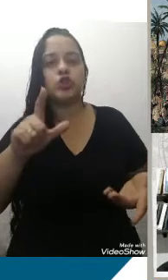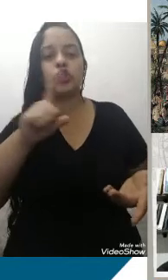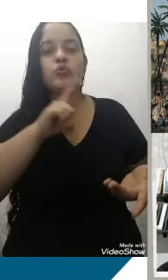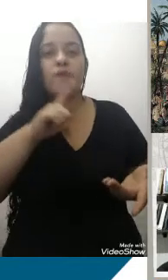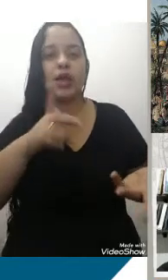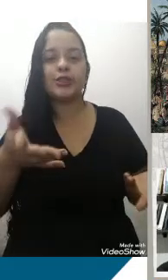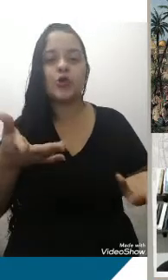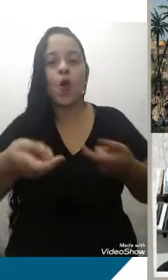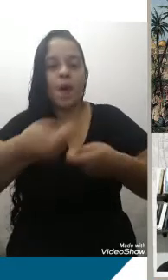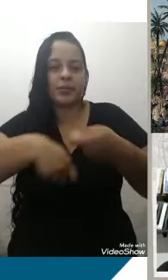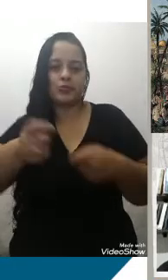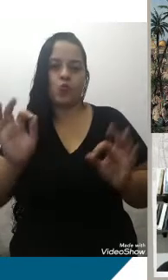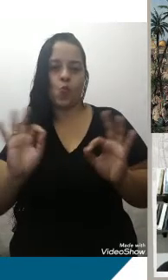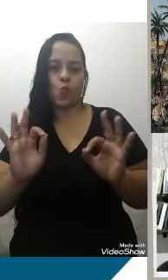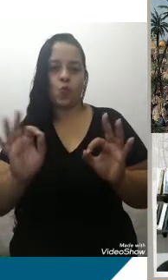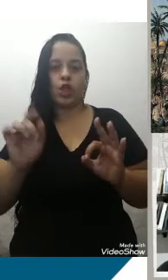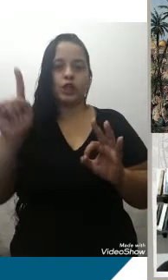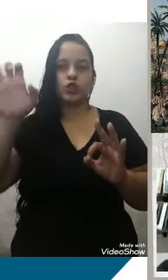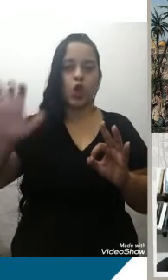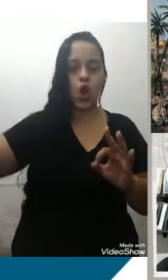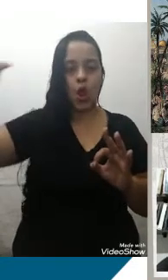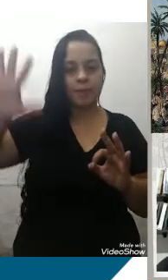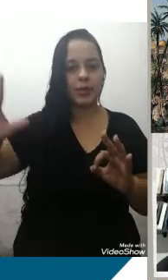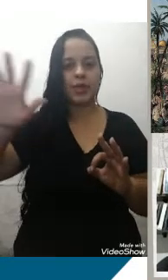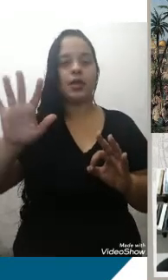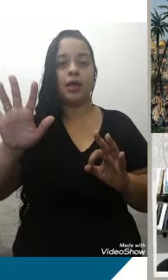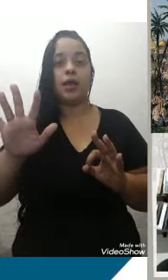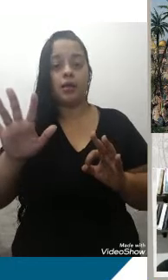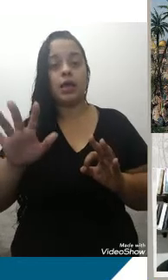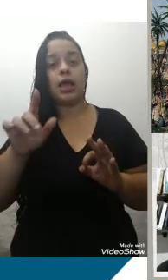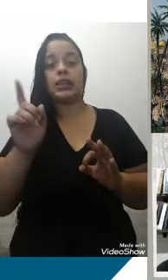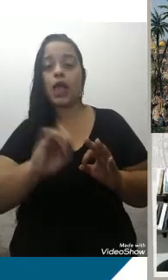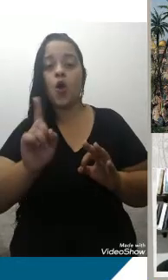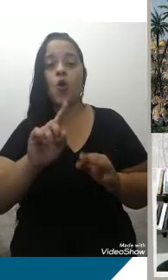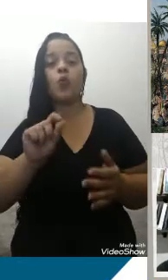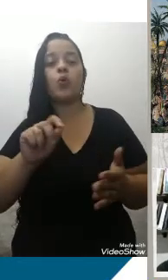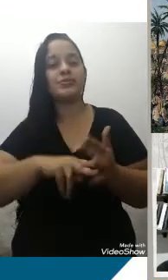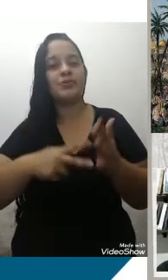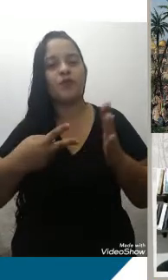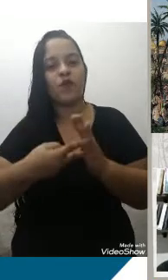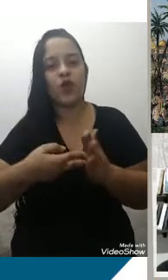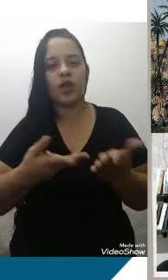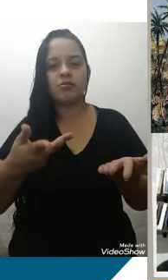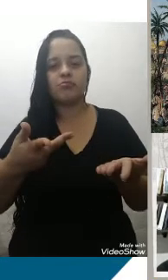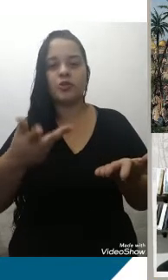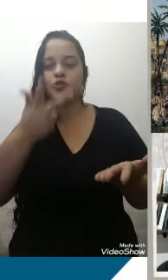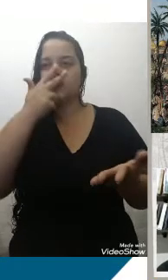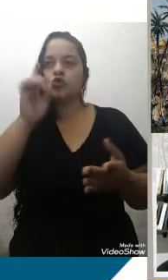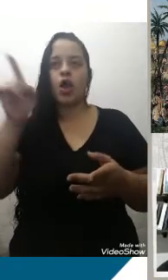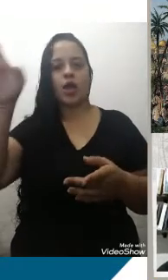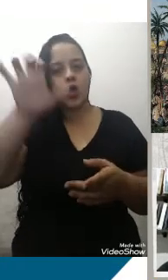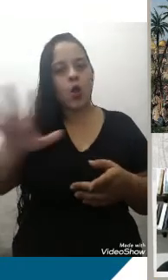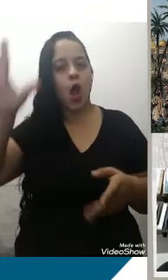fizessem comércio quando os europeus ali chegaram. Pelo contrário, isso não significou uma exclusividade